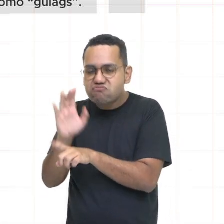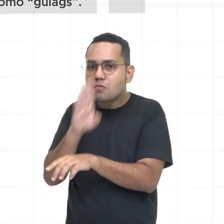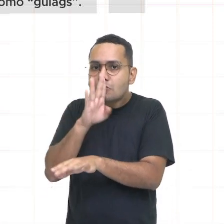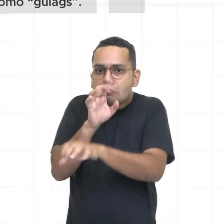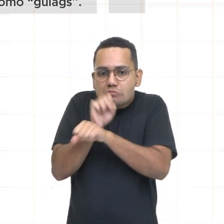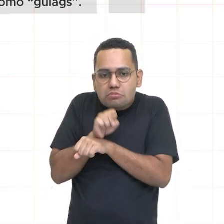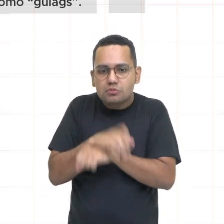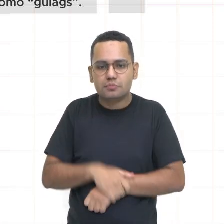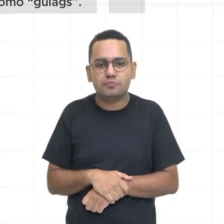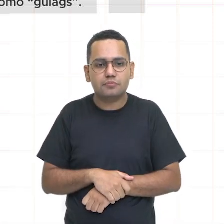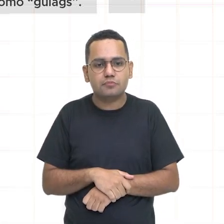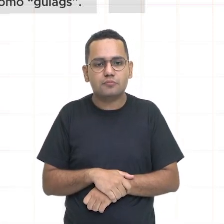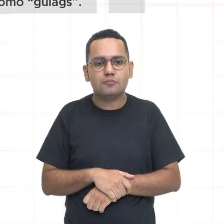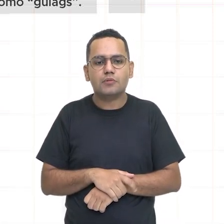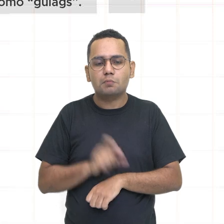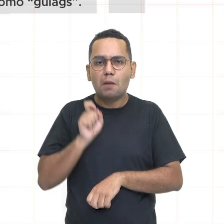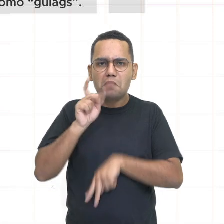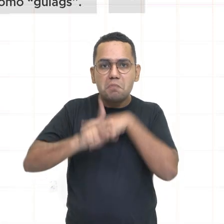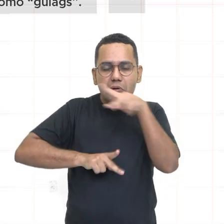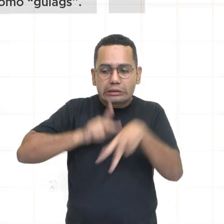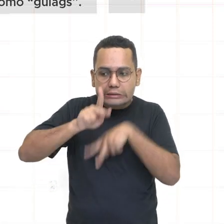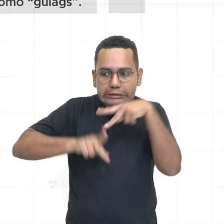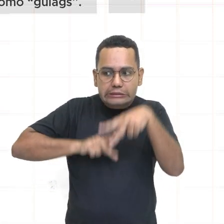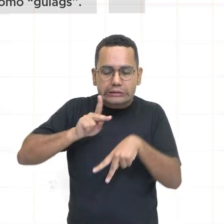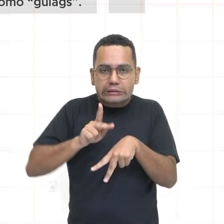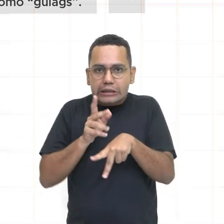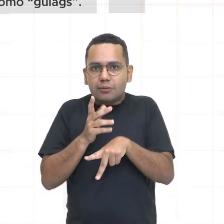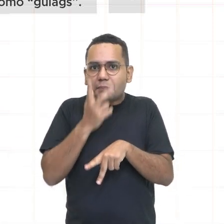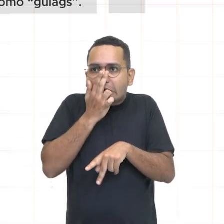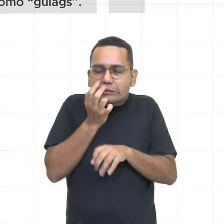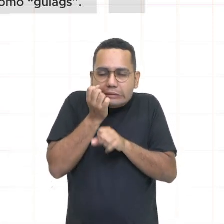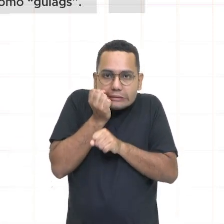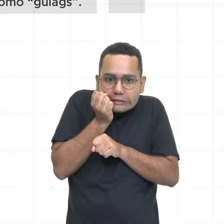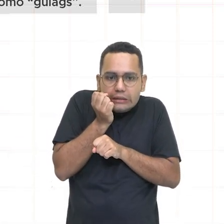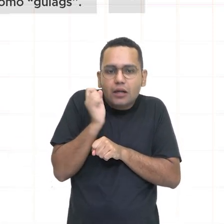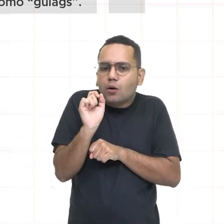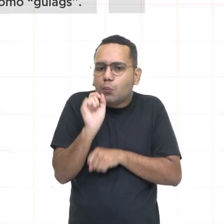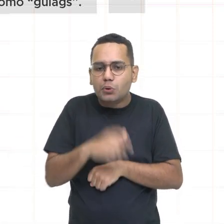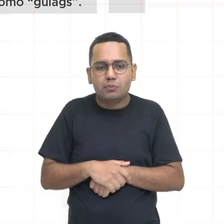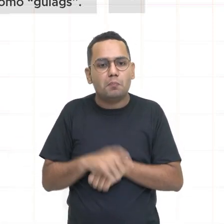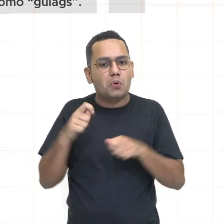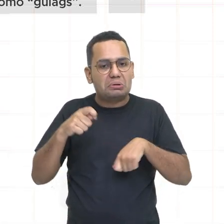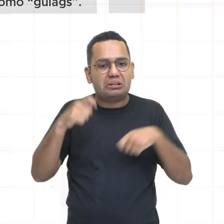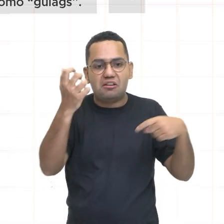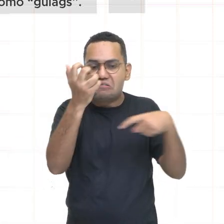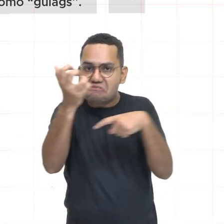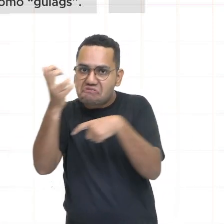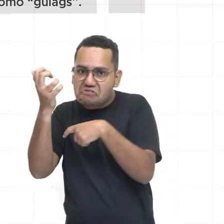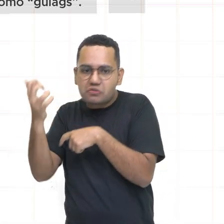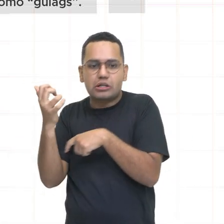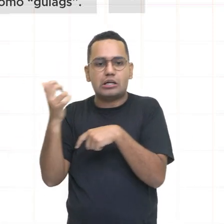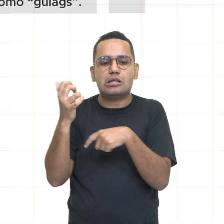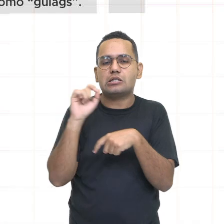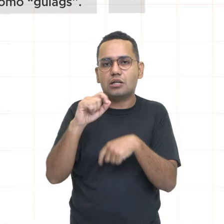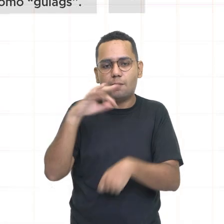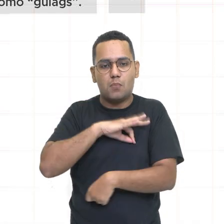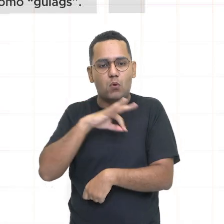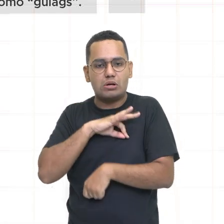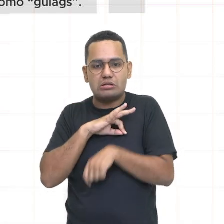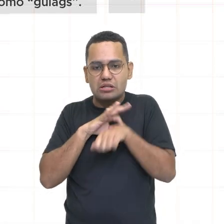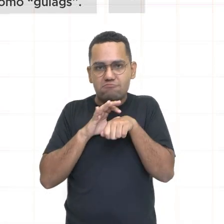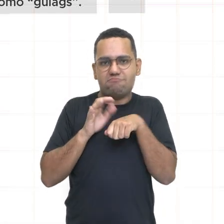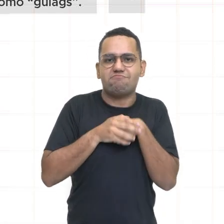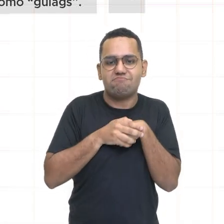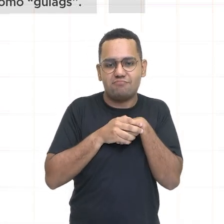população vivendo sob a constante ameaça da polícia secreta e da violência arbitrária. Então, para nós observarmos, para